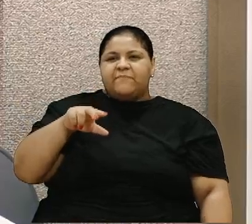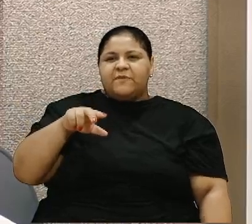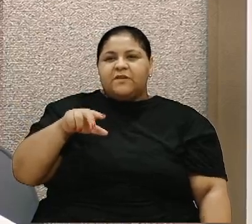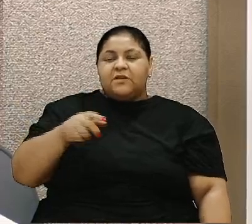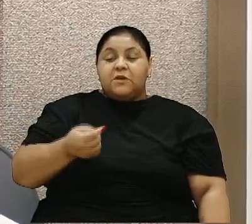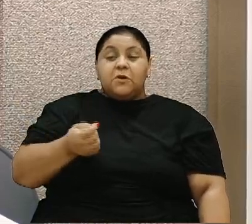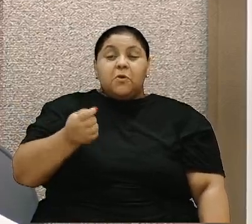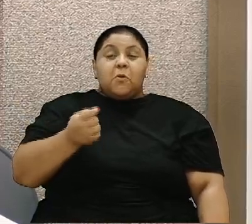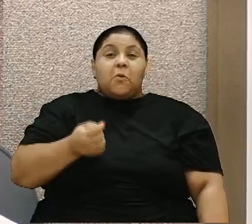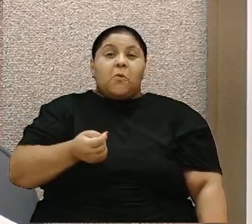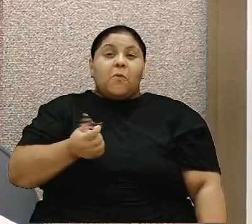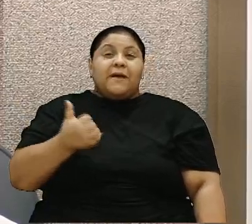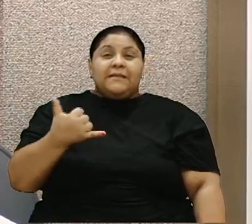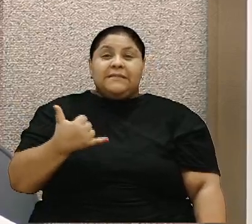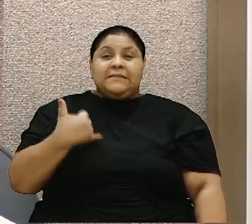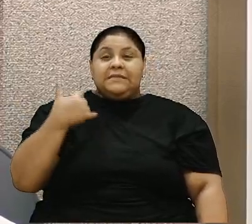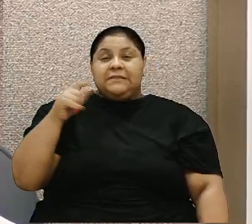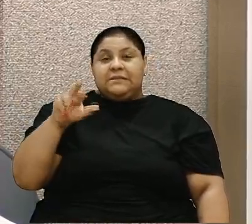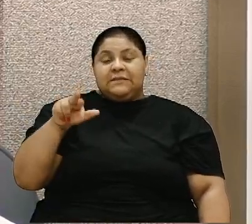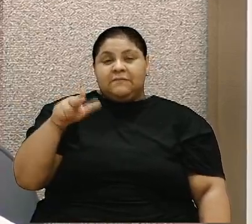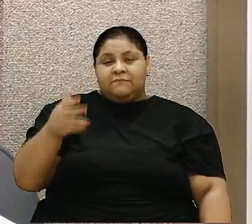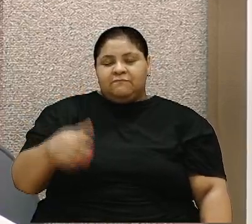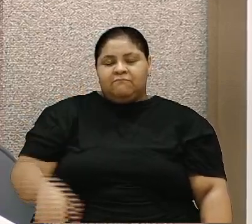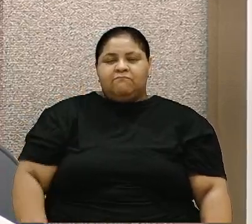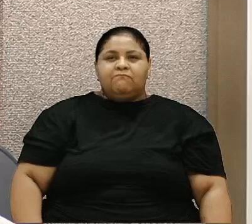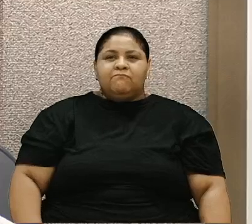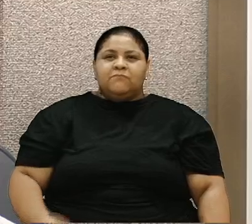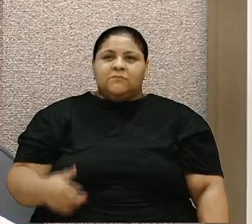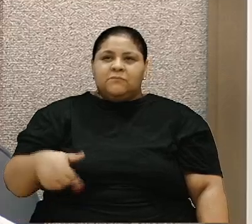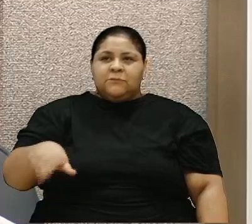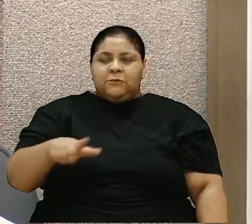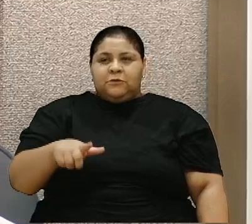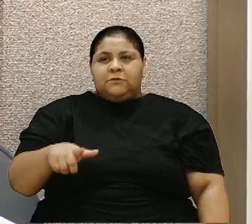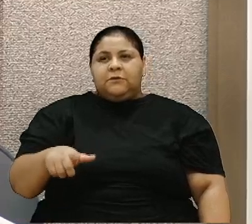mesma idade. Então, de nós fazermos, até pela